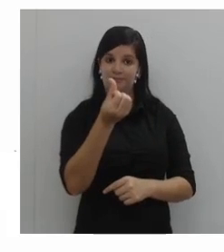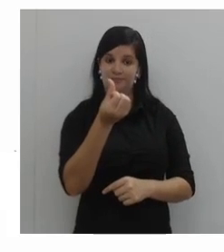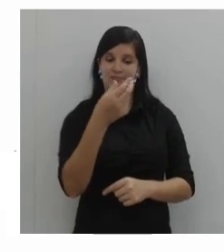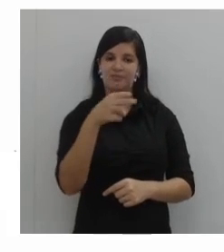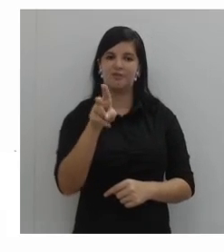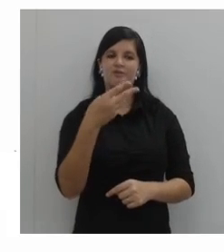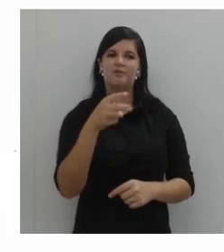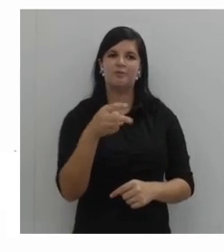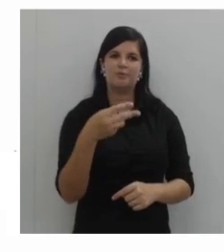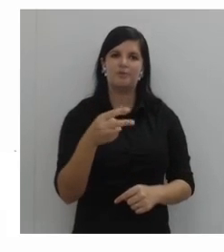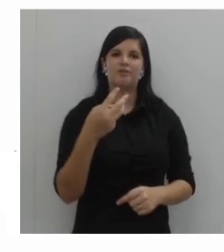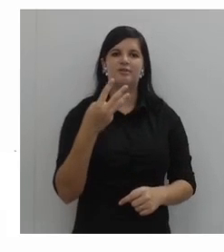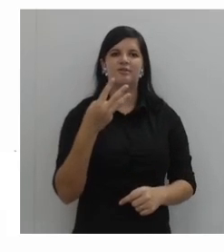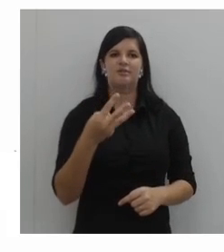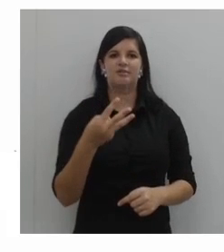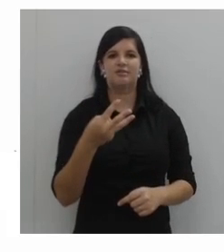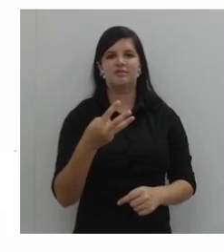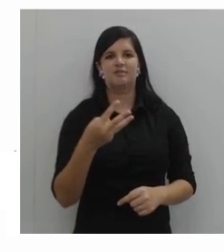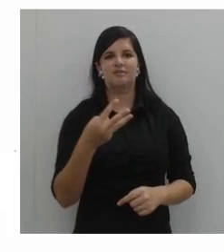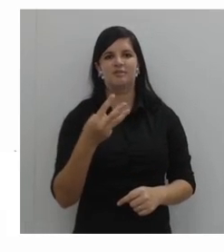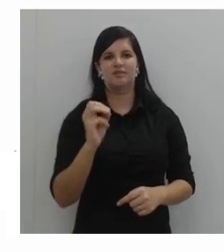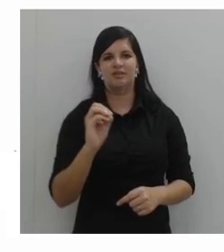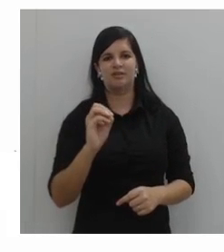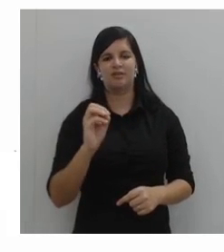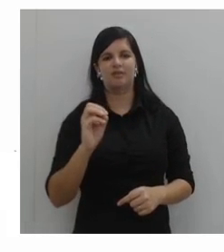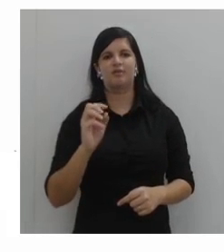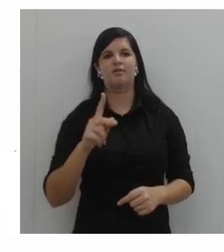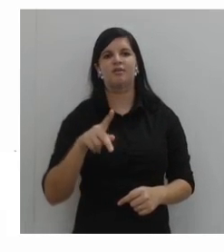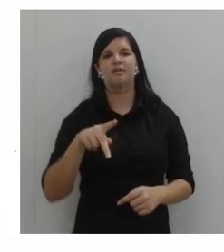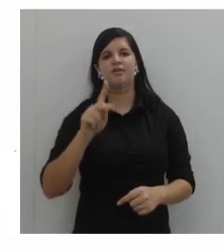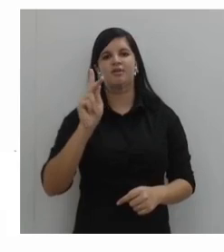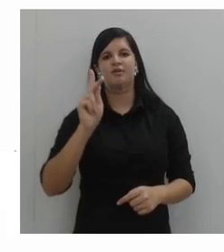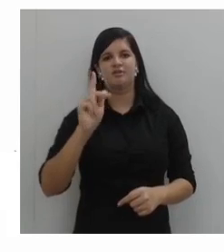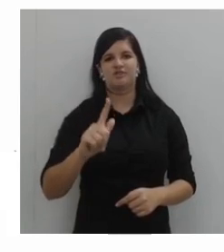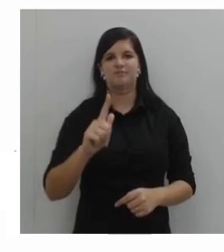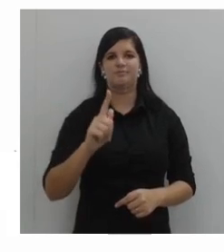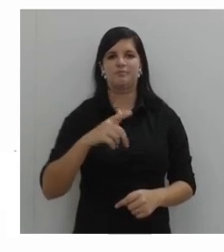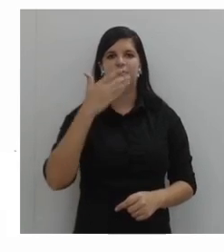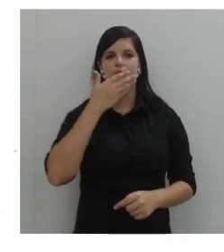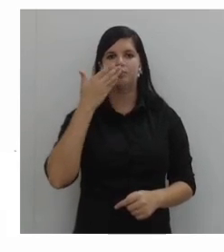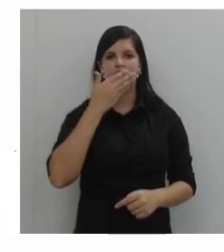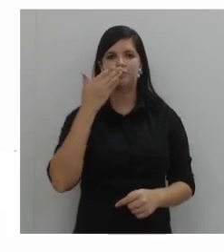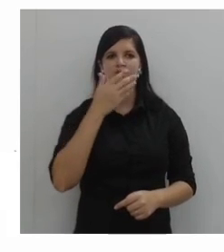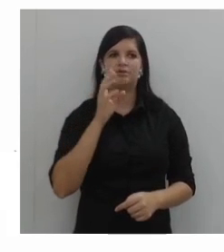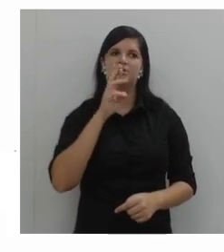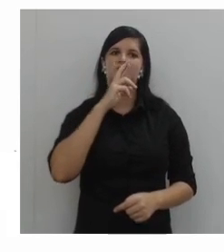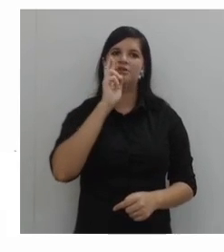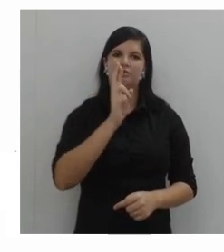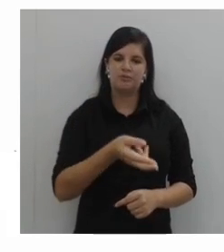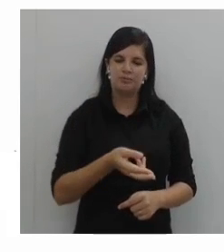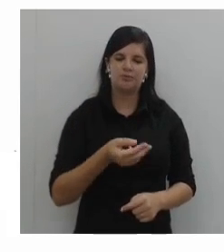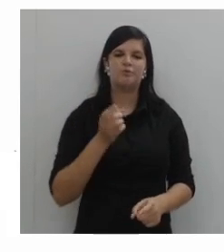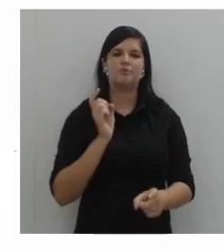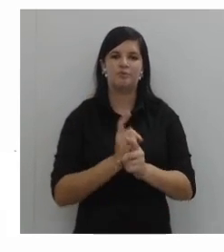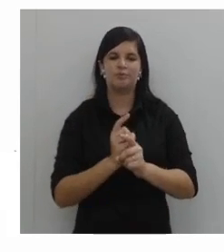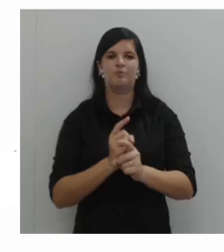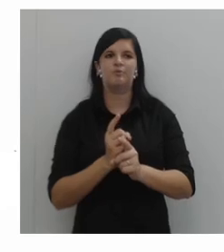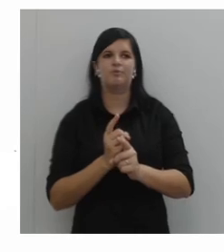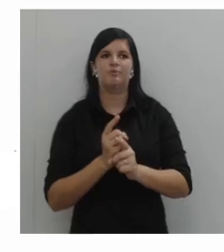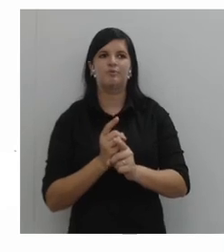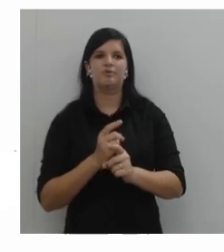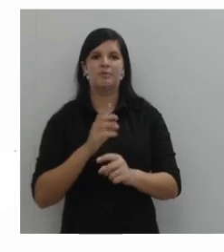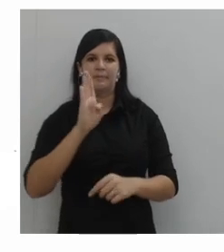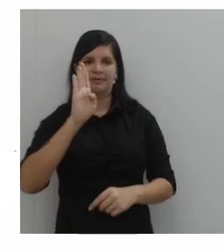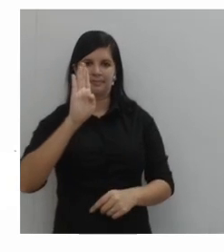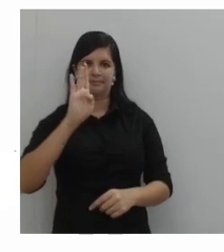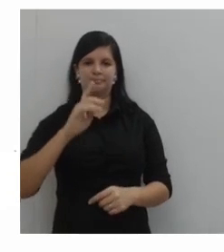é igual a 30 kg de doce. Então está aí a resposta da nossa questão.